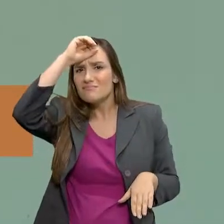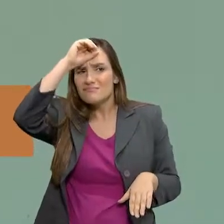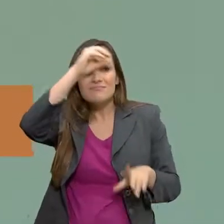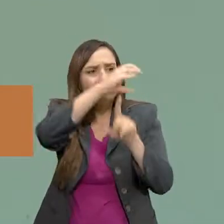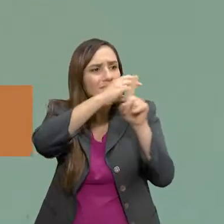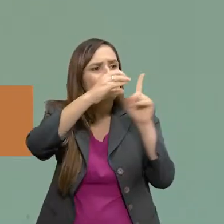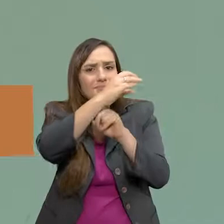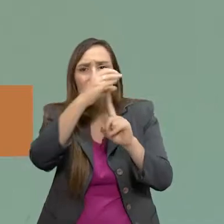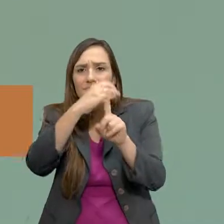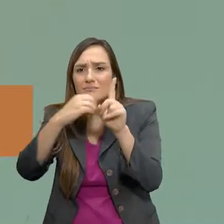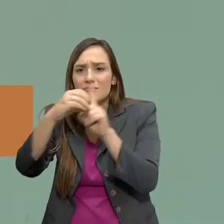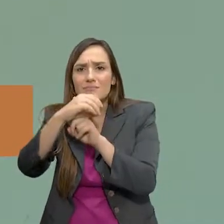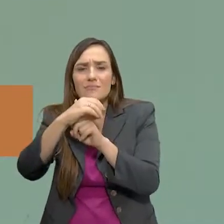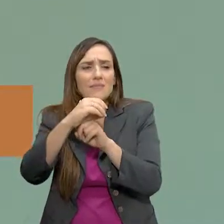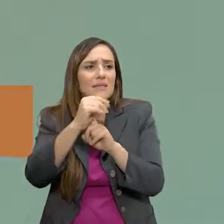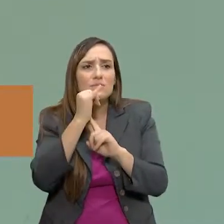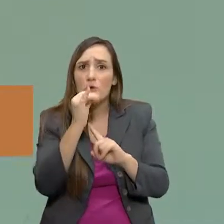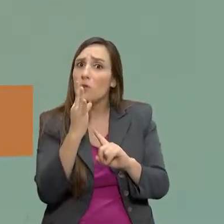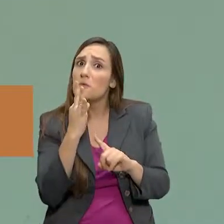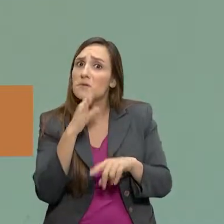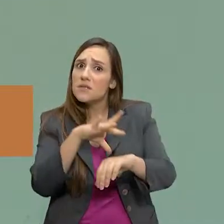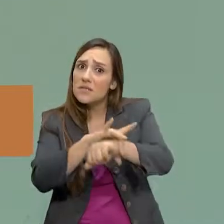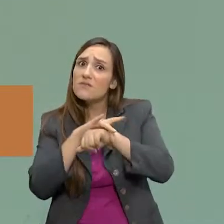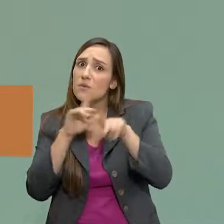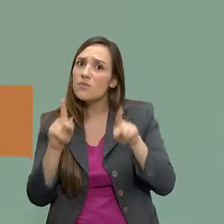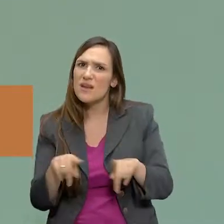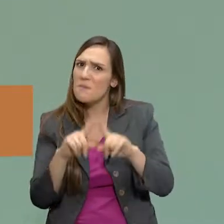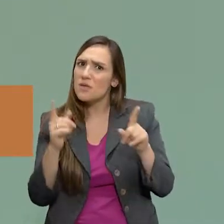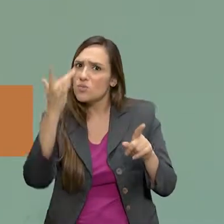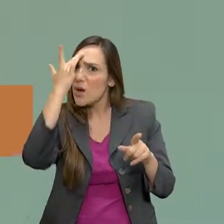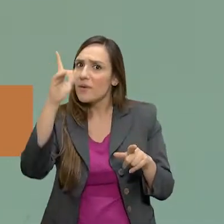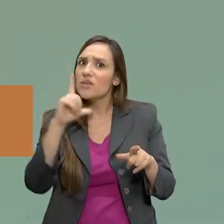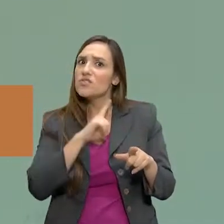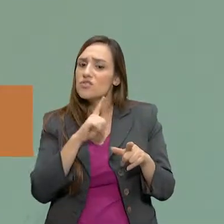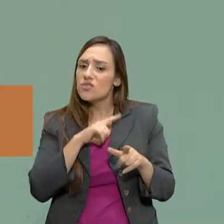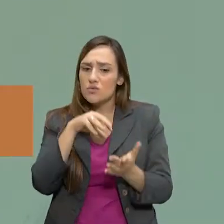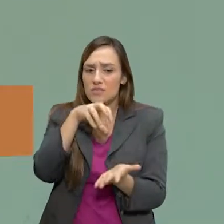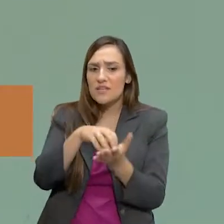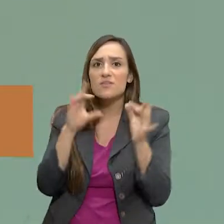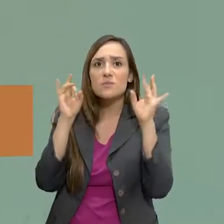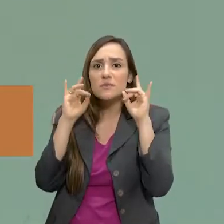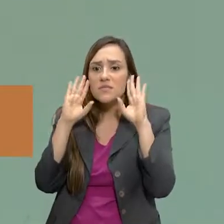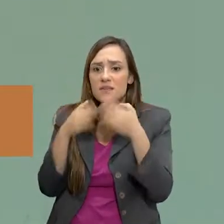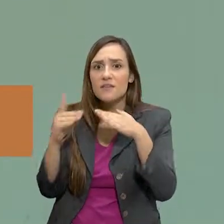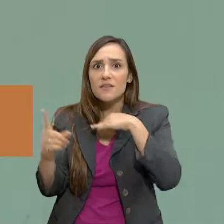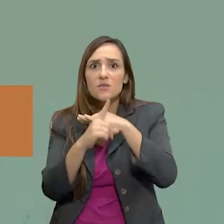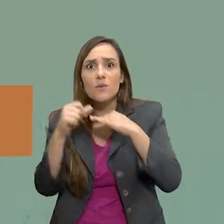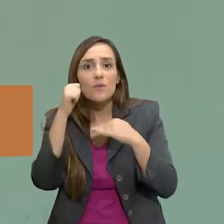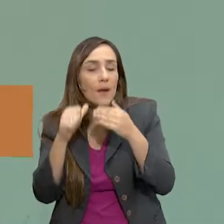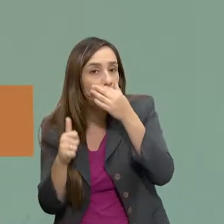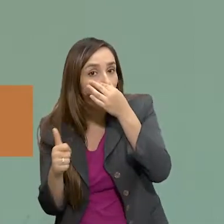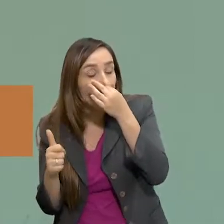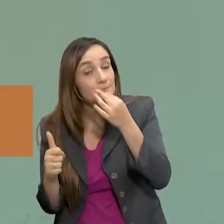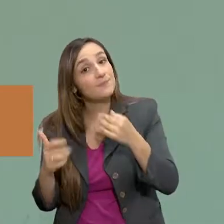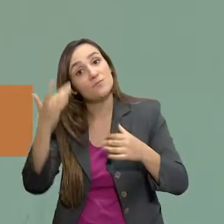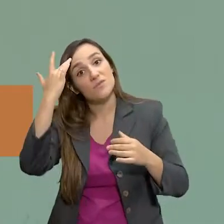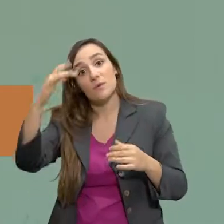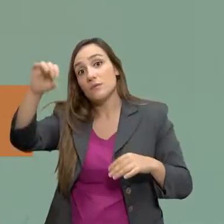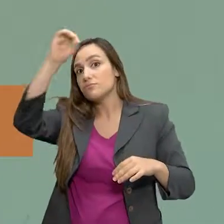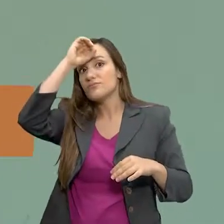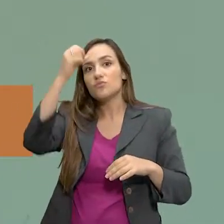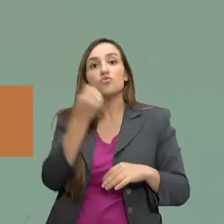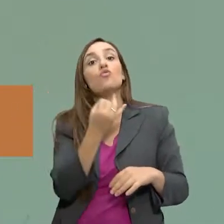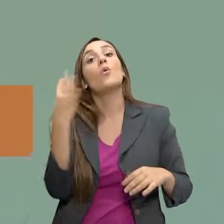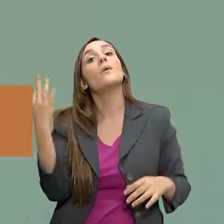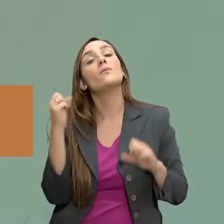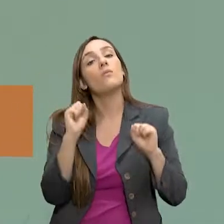comunidades, conheciam a defensoria, mas não sabiam, por exemplo, que existe um núcleo específico para o atendimento das mulheres em situação de violência, desconhecia